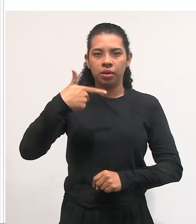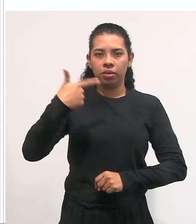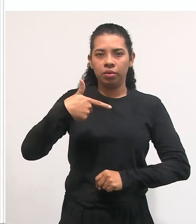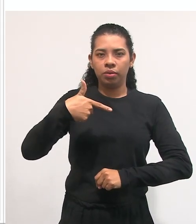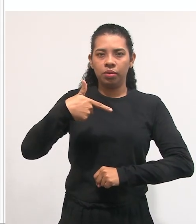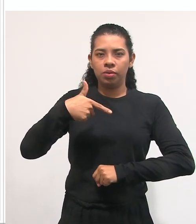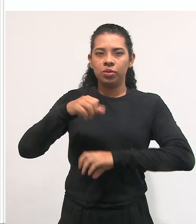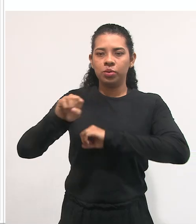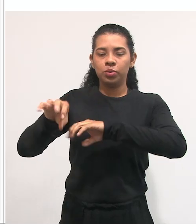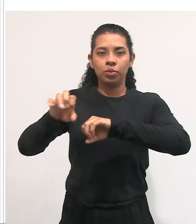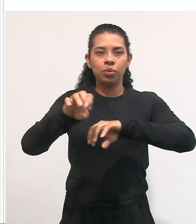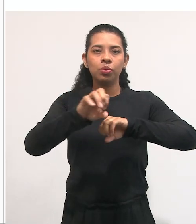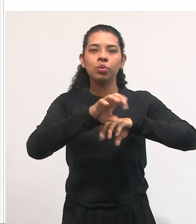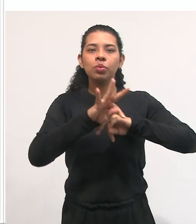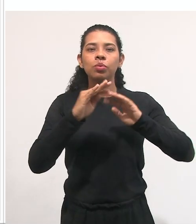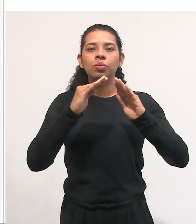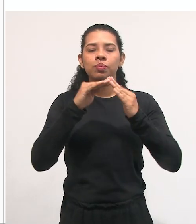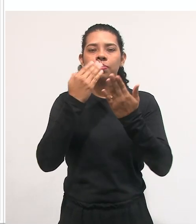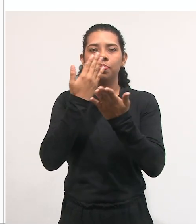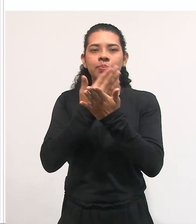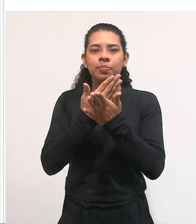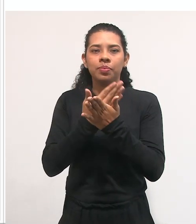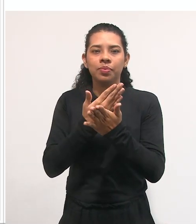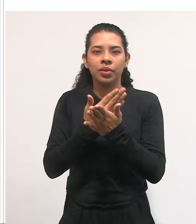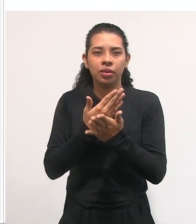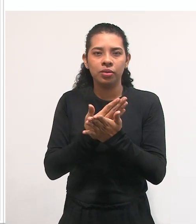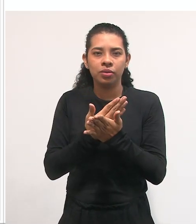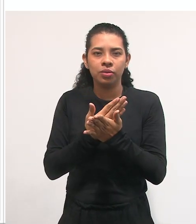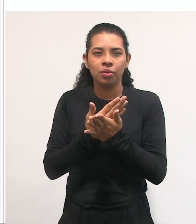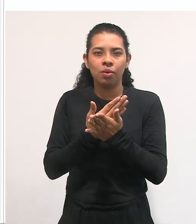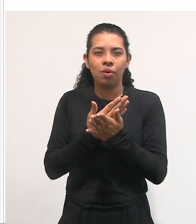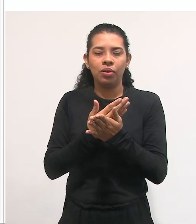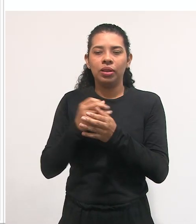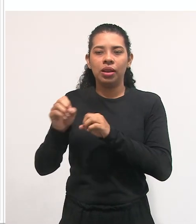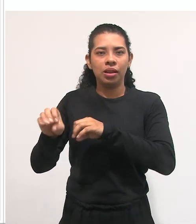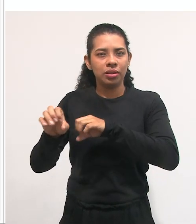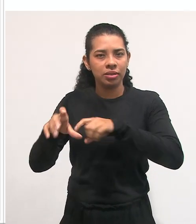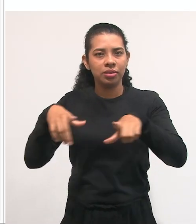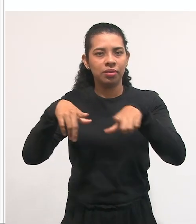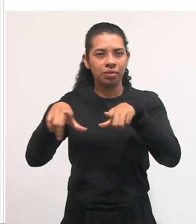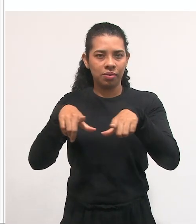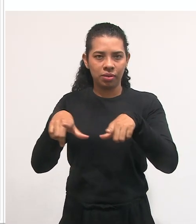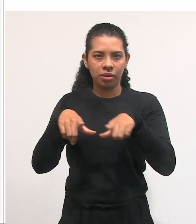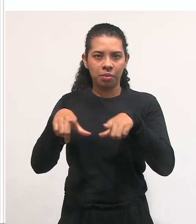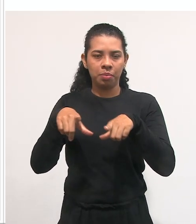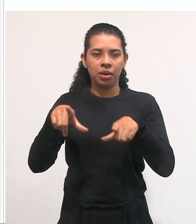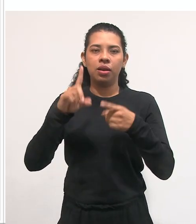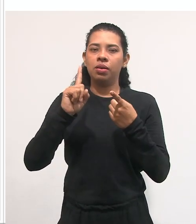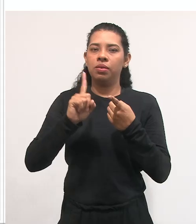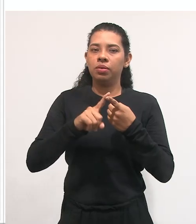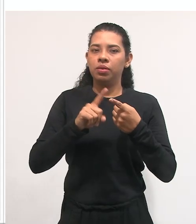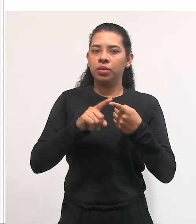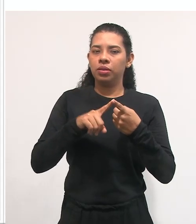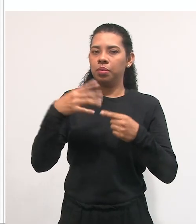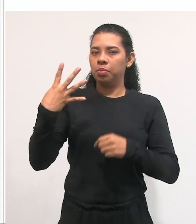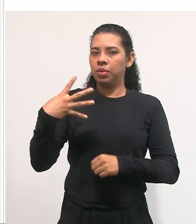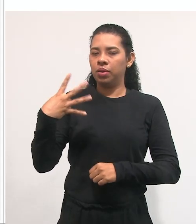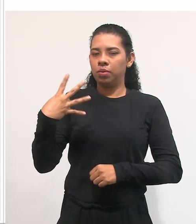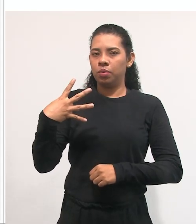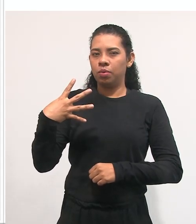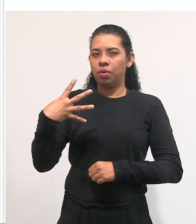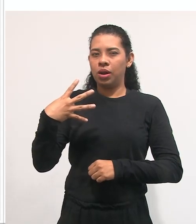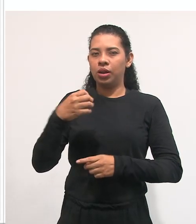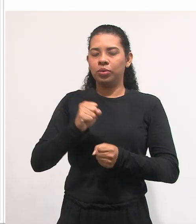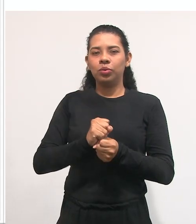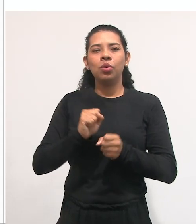condições de escolaridade dos alunos em cada estabelecimento, orientação para o trabalho, inciso 3, e inciso 4, promoção